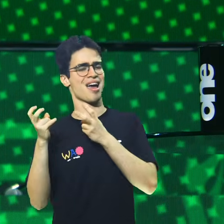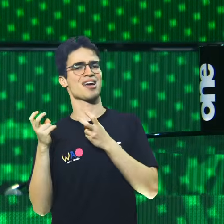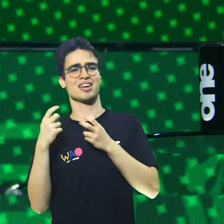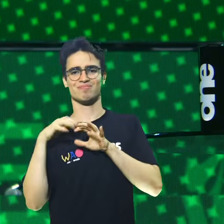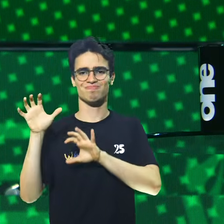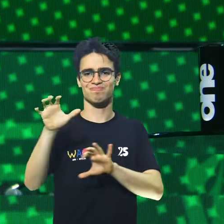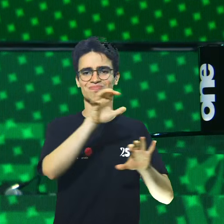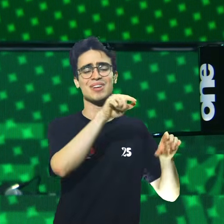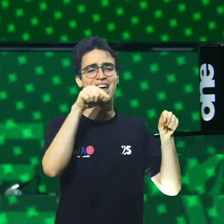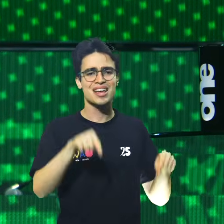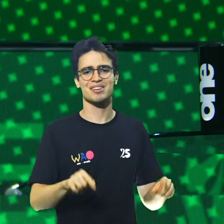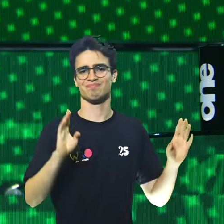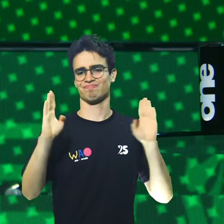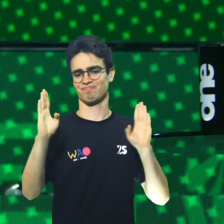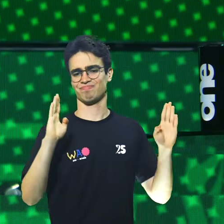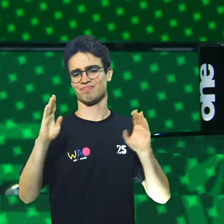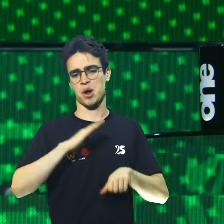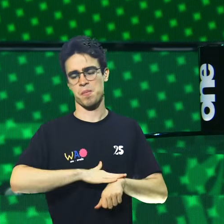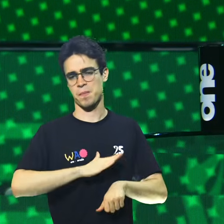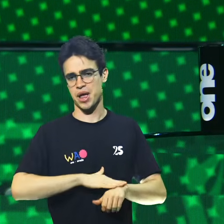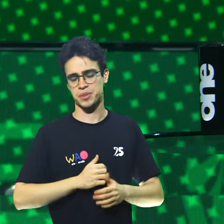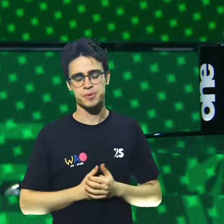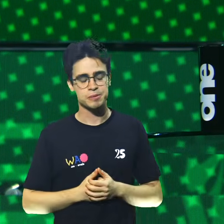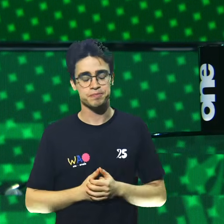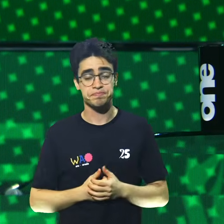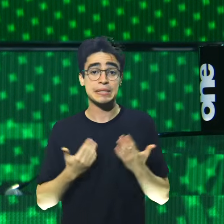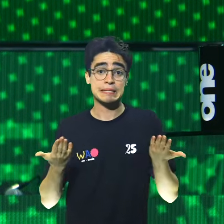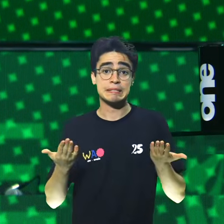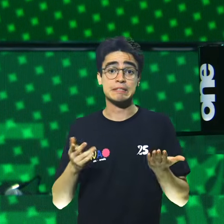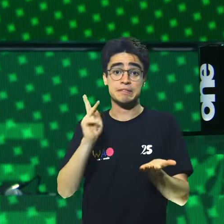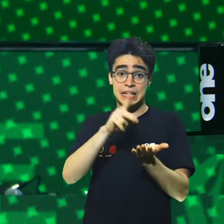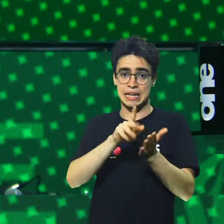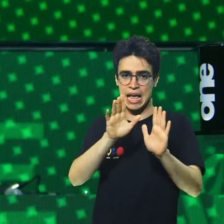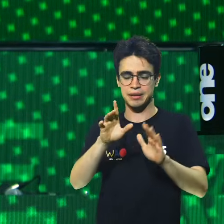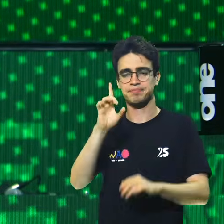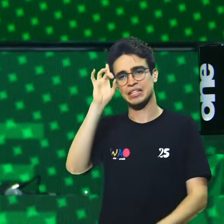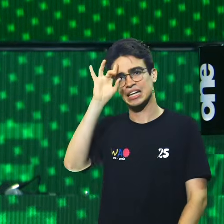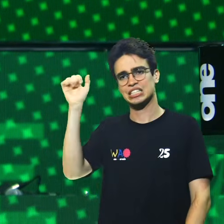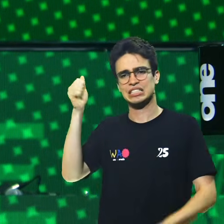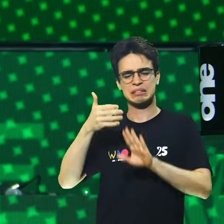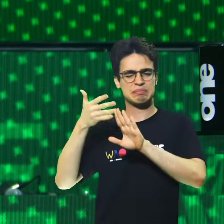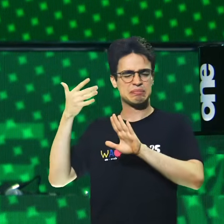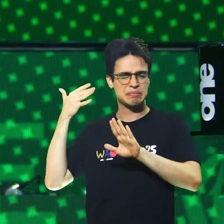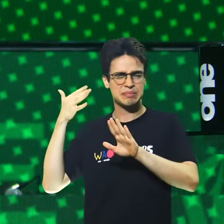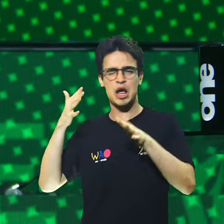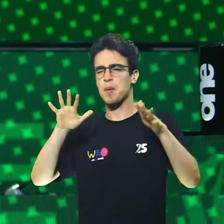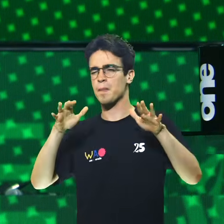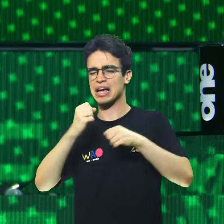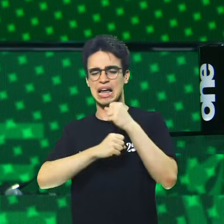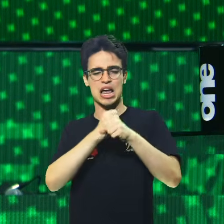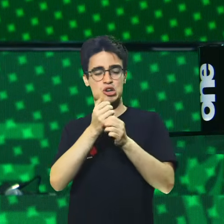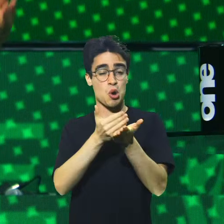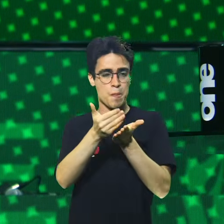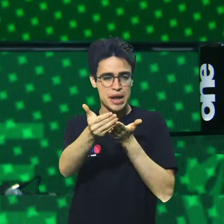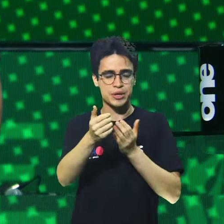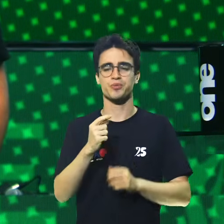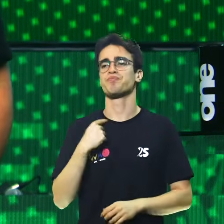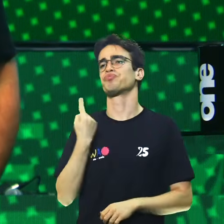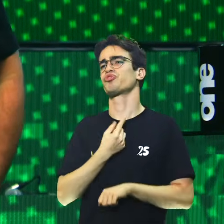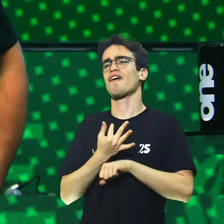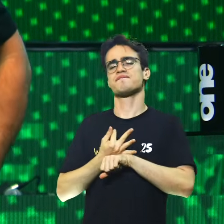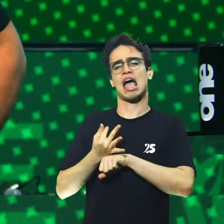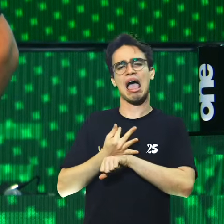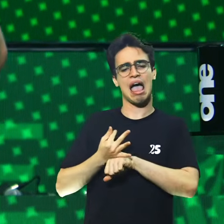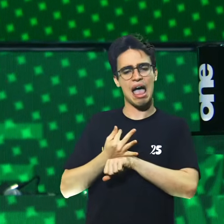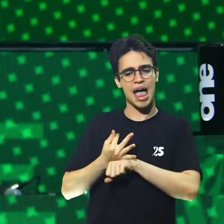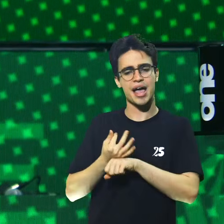nessa estação. Irmãos, na verdade, há alguns dias atrás, foi no começo do ano, a gente estava de férias ainda,